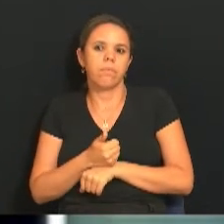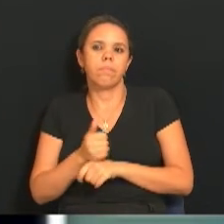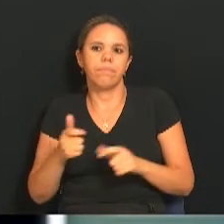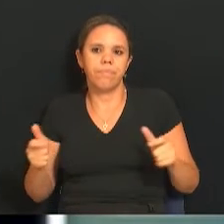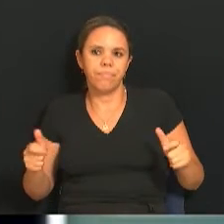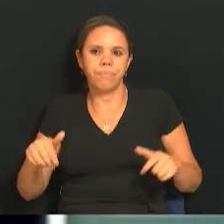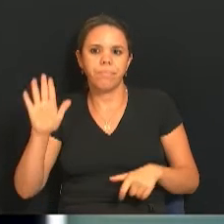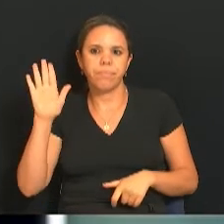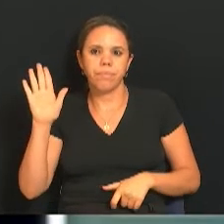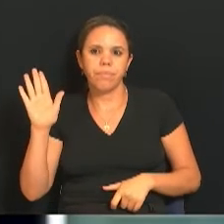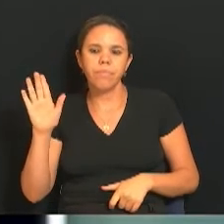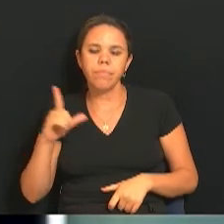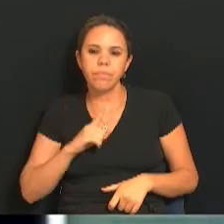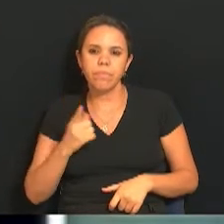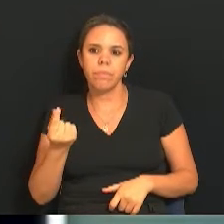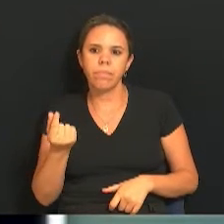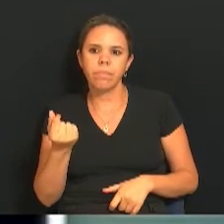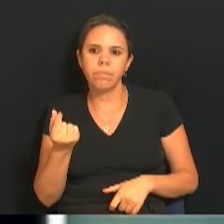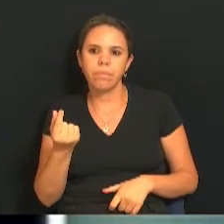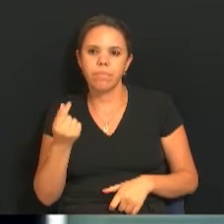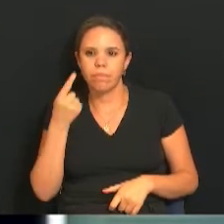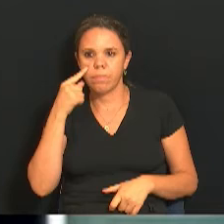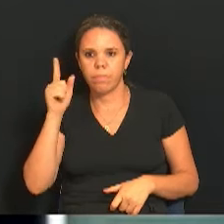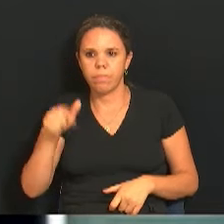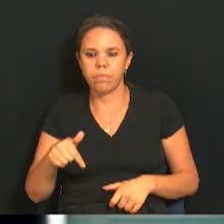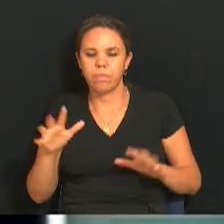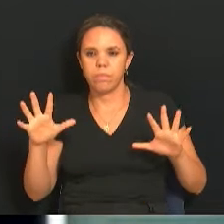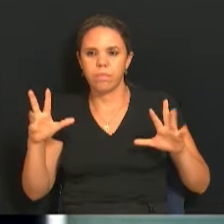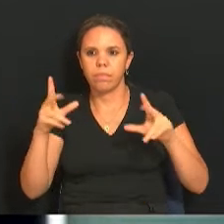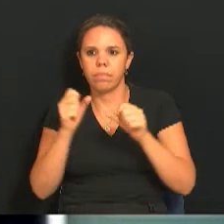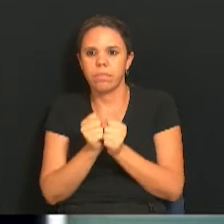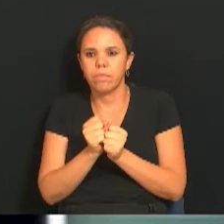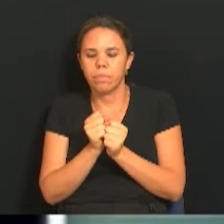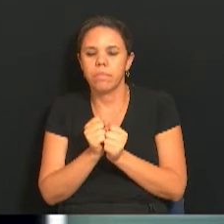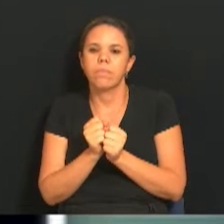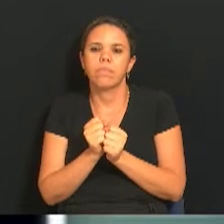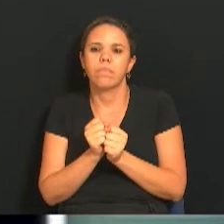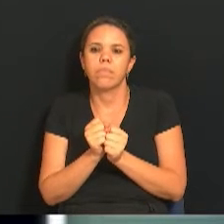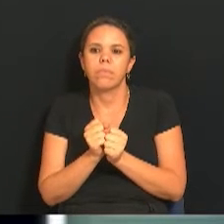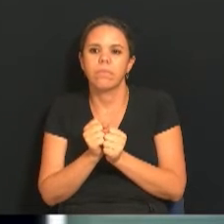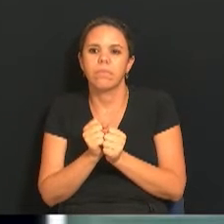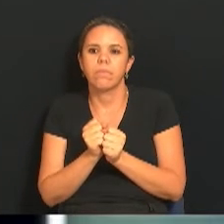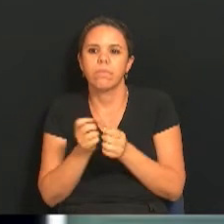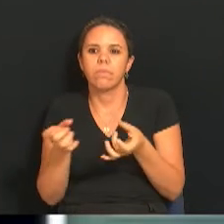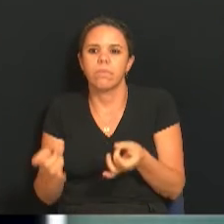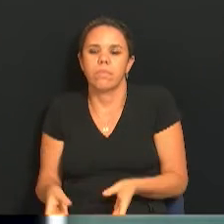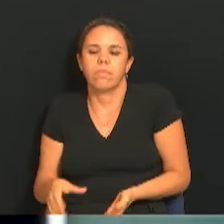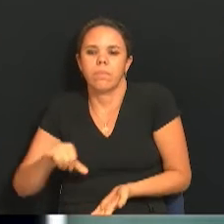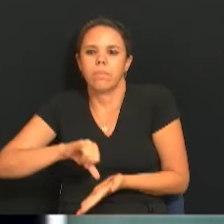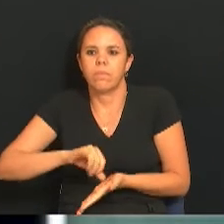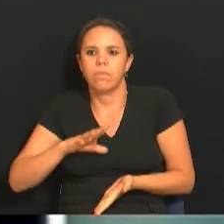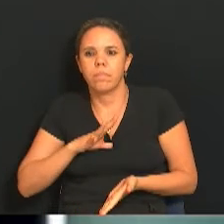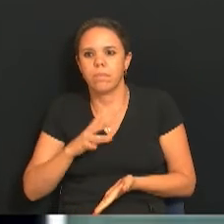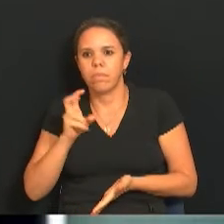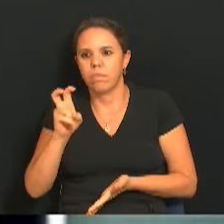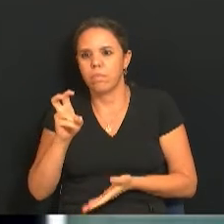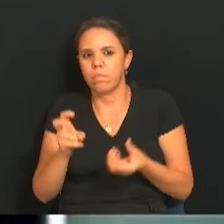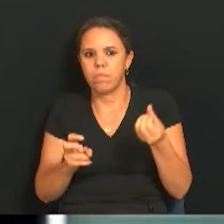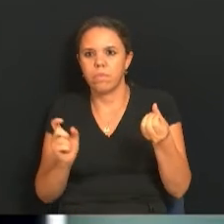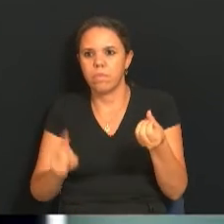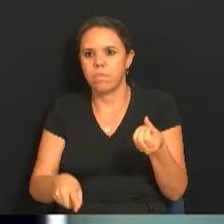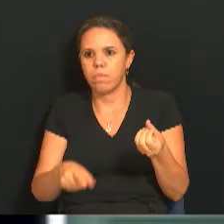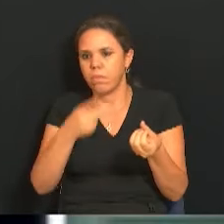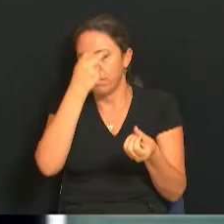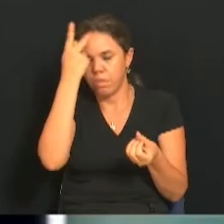que realmente tem muito dinheiro. A gente vê que mesmo com toda essa situação, se a gente descer ali no centro hoje, nós vamos ter pelo menos 5, 6 mil pessoas